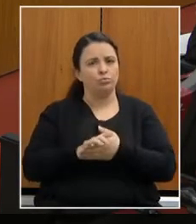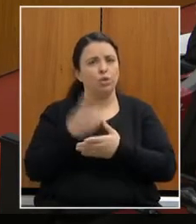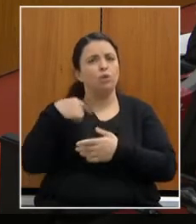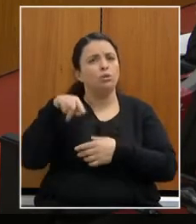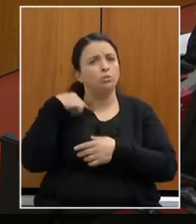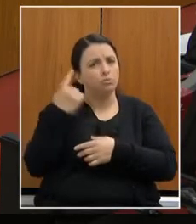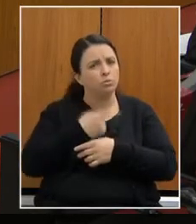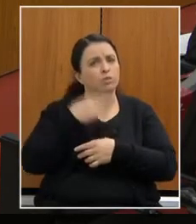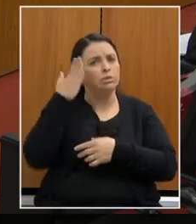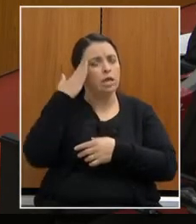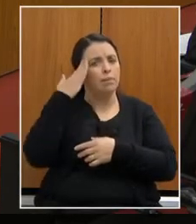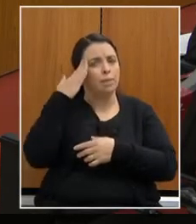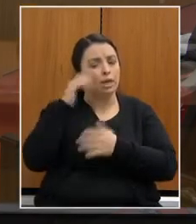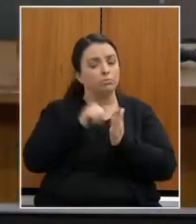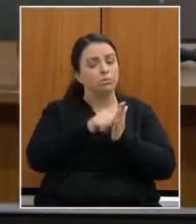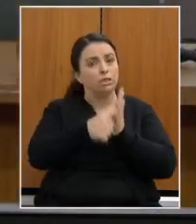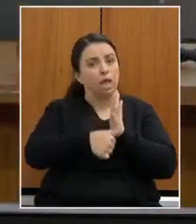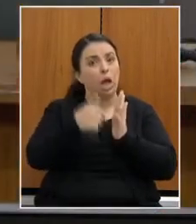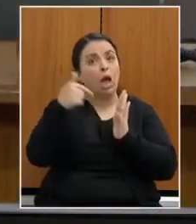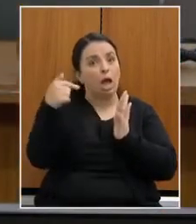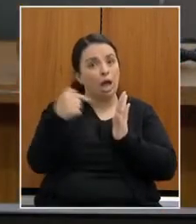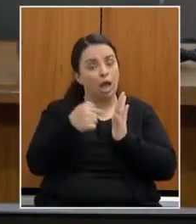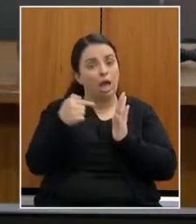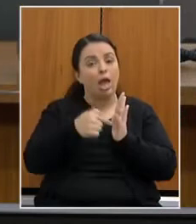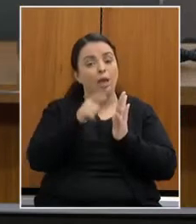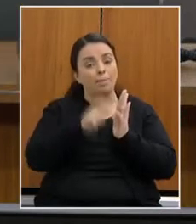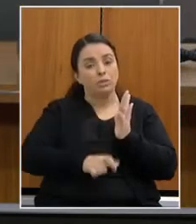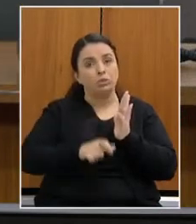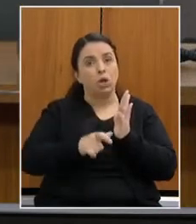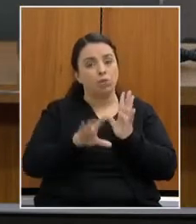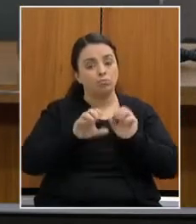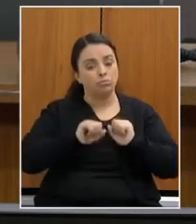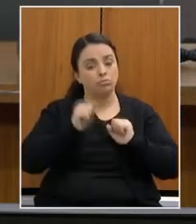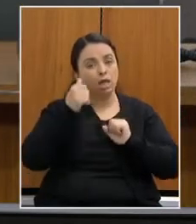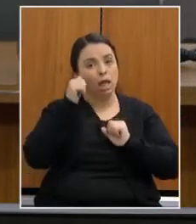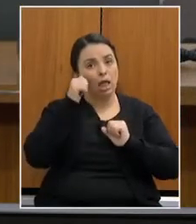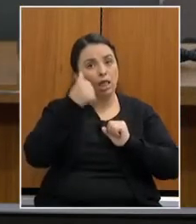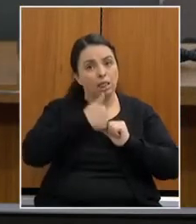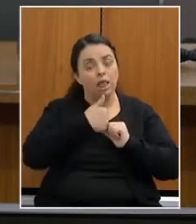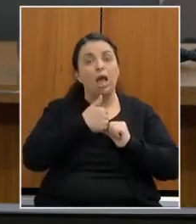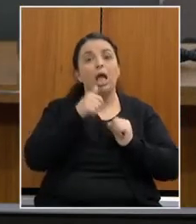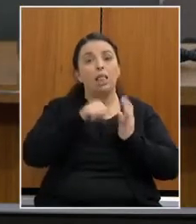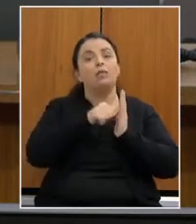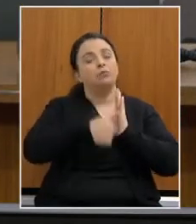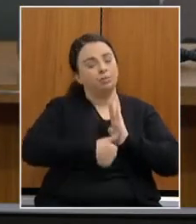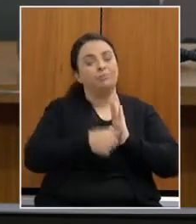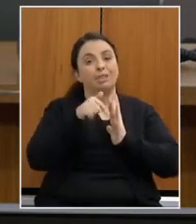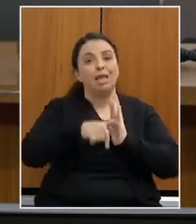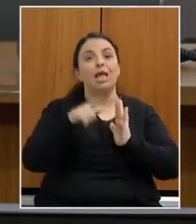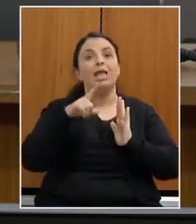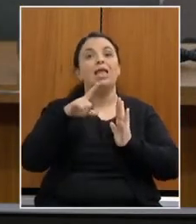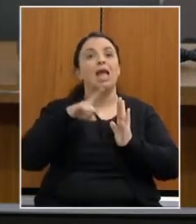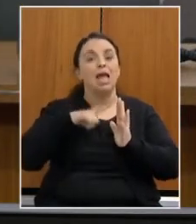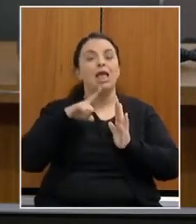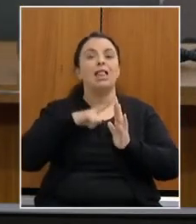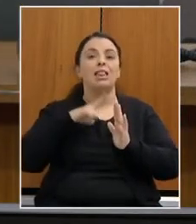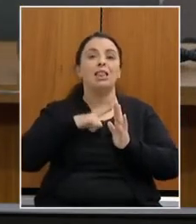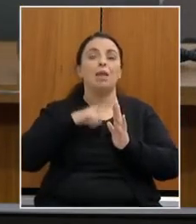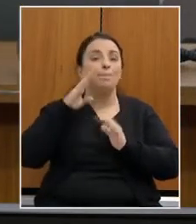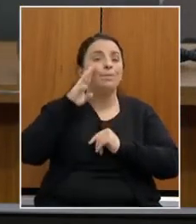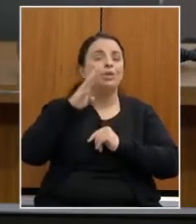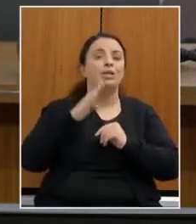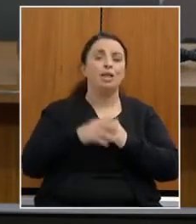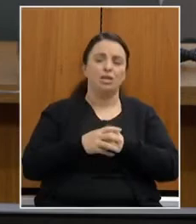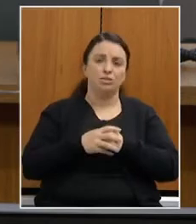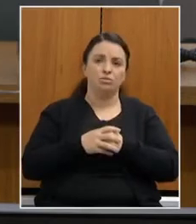estão no grupo de comorbidades. Com a amamentação vi a clara possibilidade de imunização do